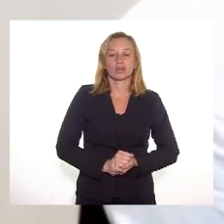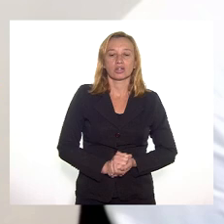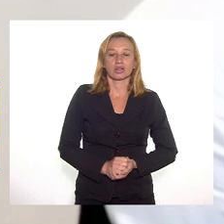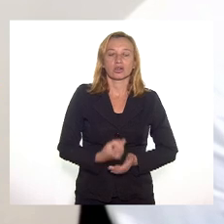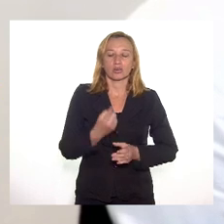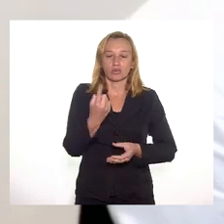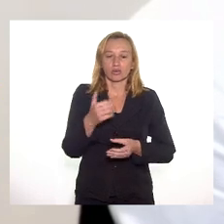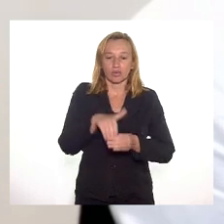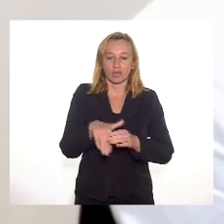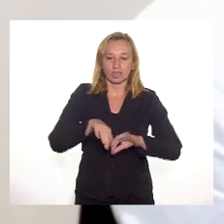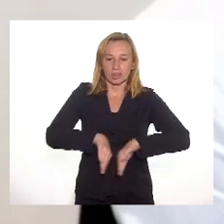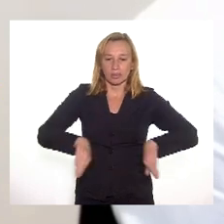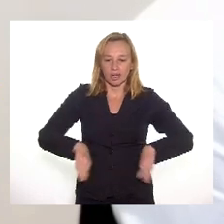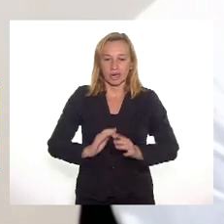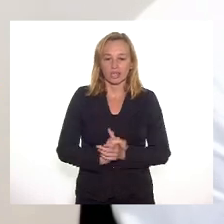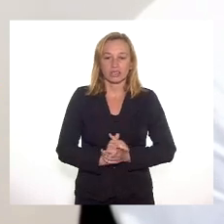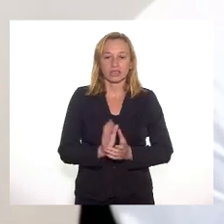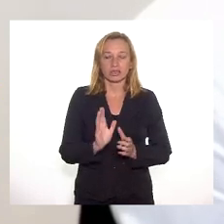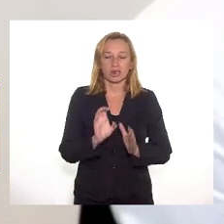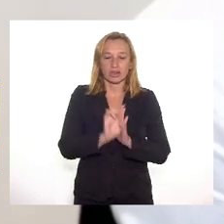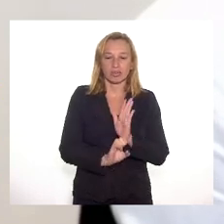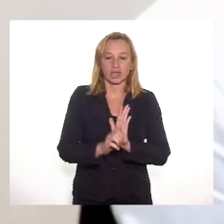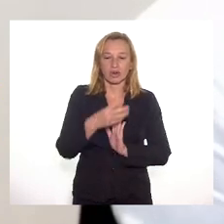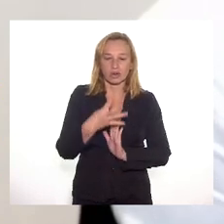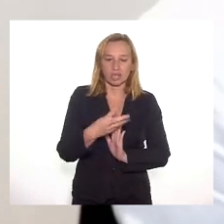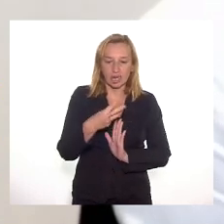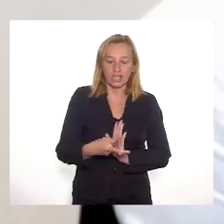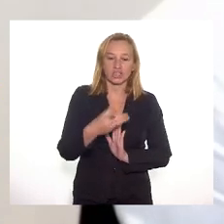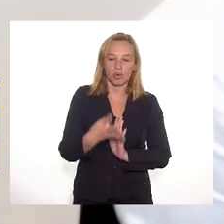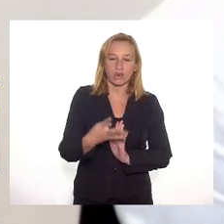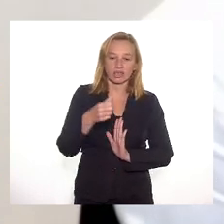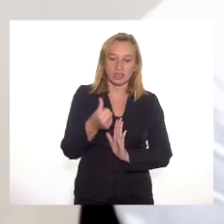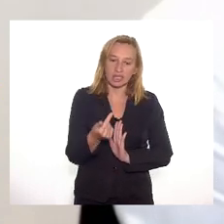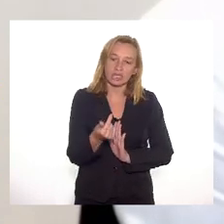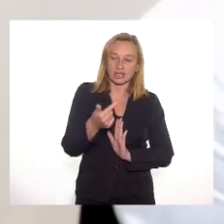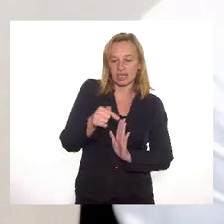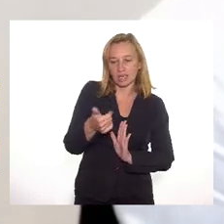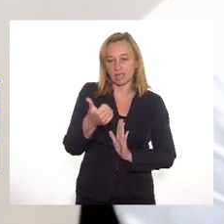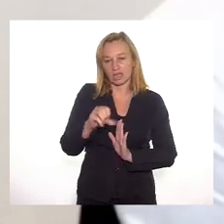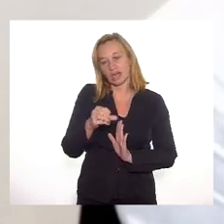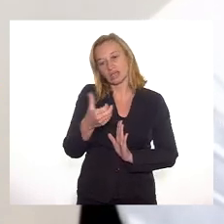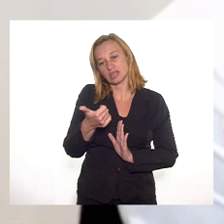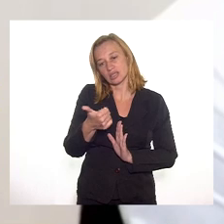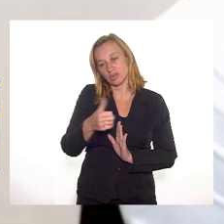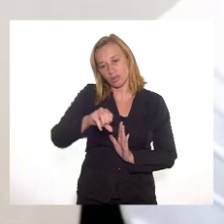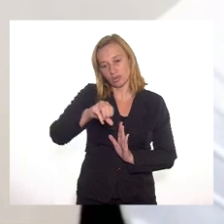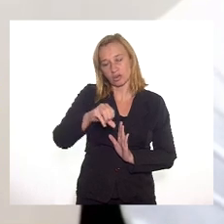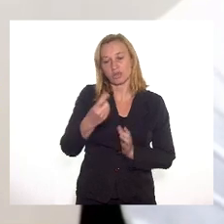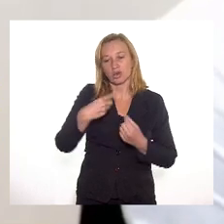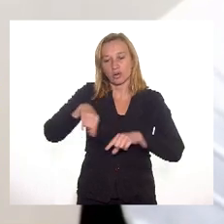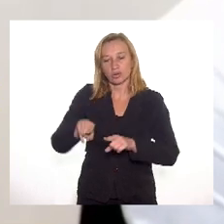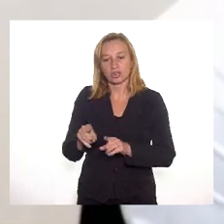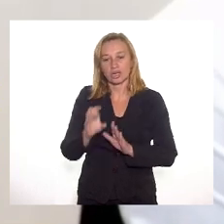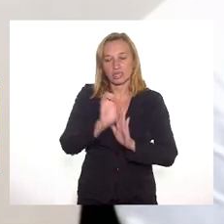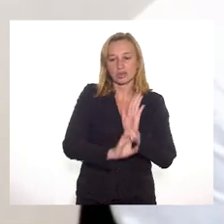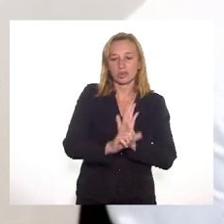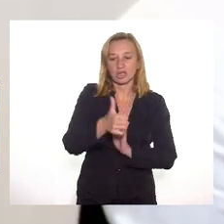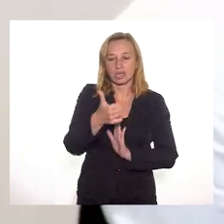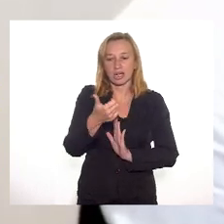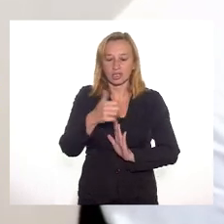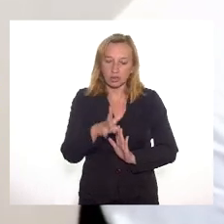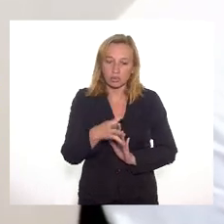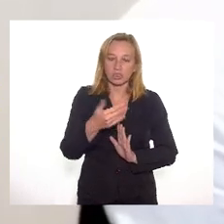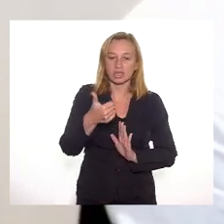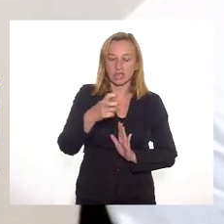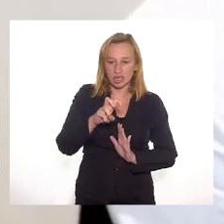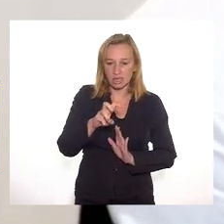em separado, favorável às emendas 3, 4, 6, 7, 8, 10 e 19. Contrário às emendas 14 e 15 dos